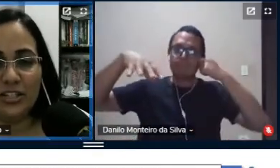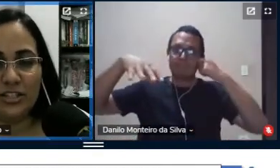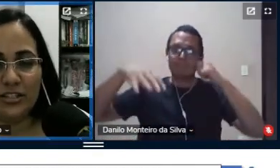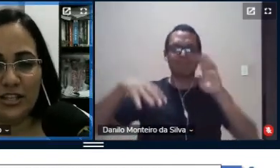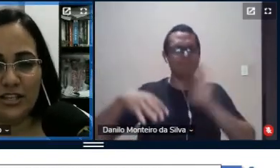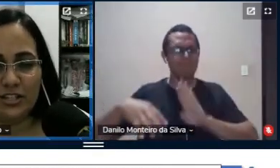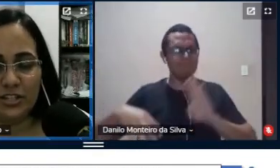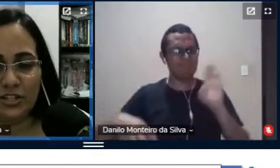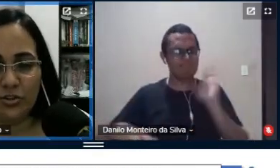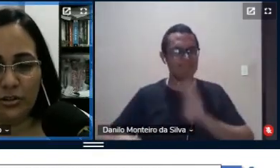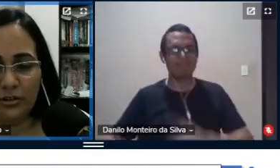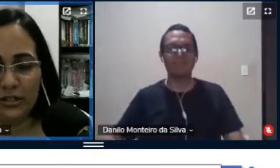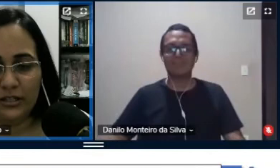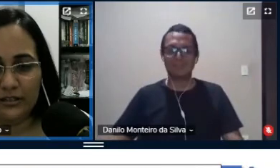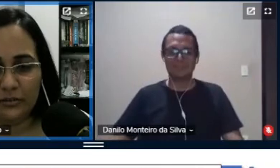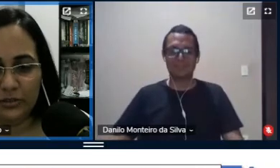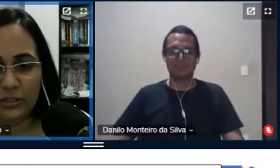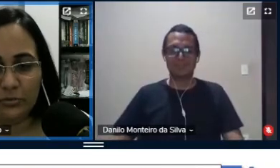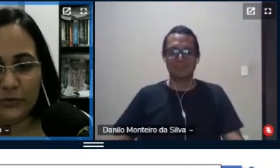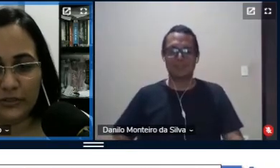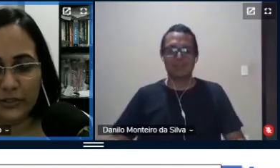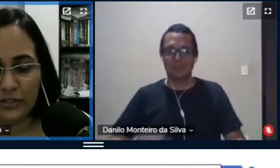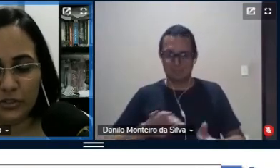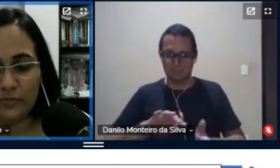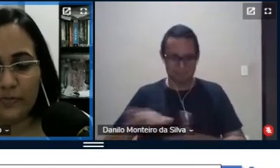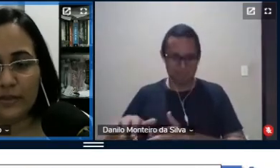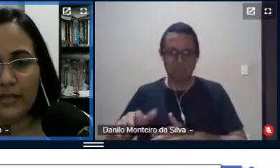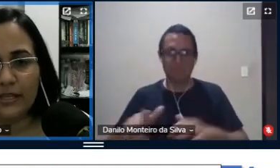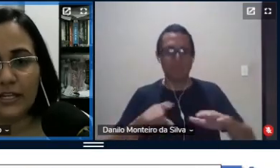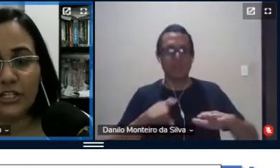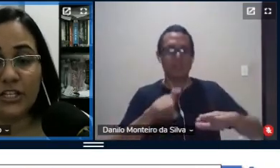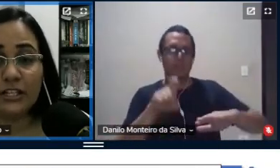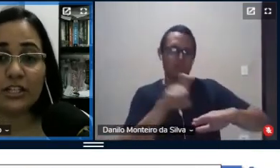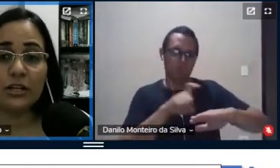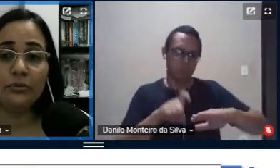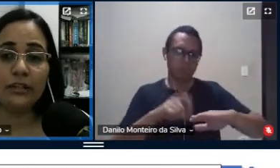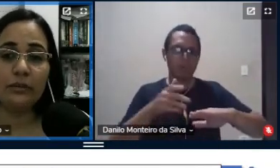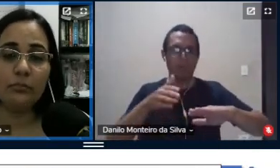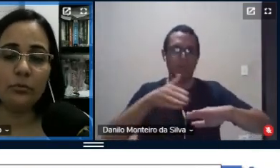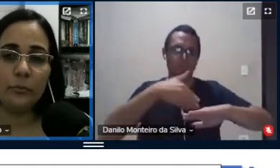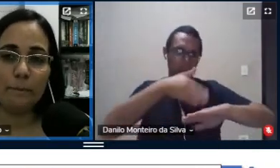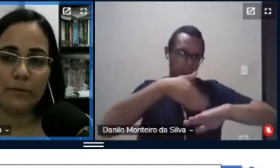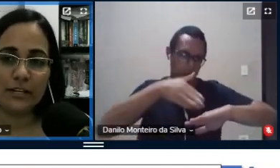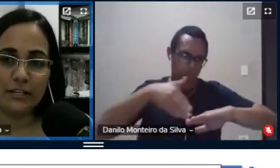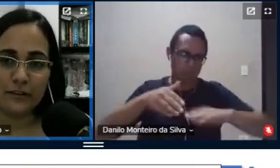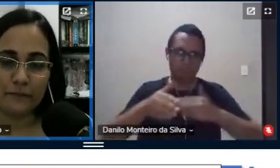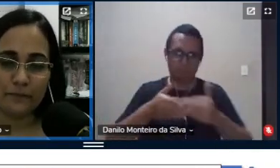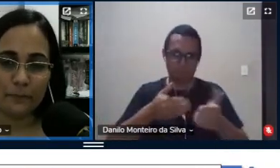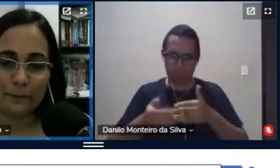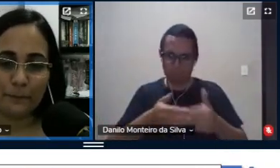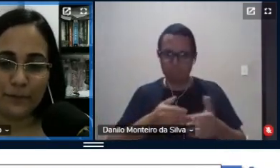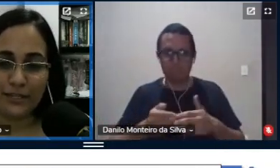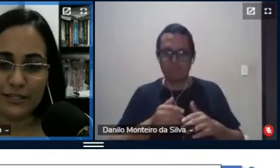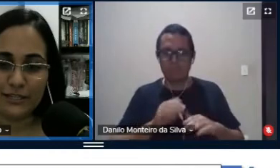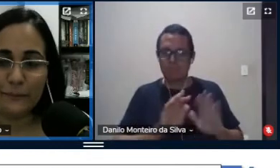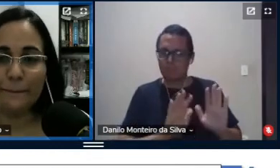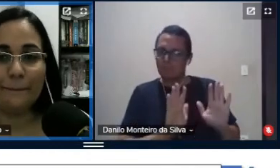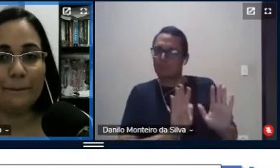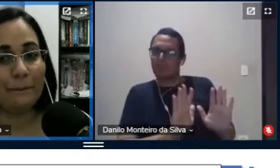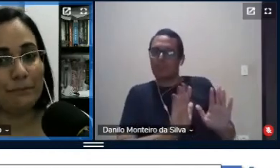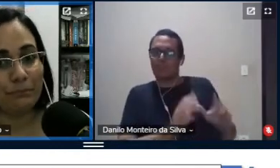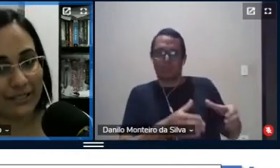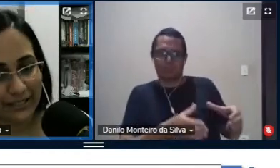Então a gente coloca lá o líquido penetrante e a gente tem que deixar um tempo para quê? Para